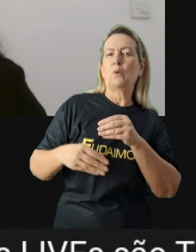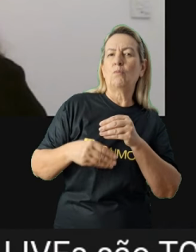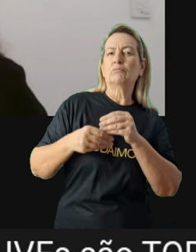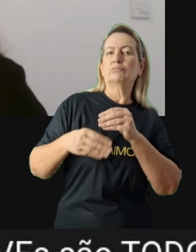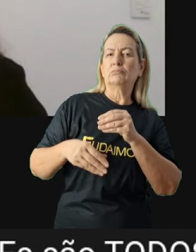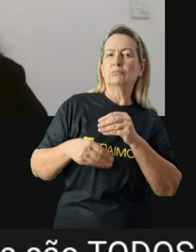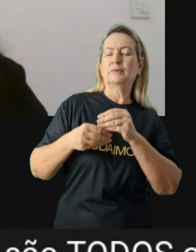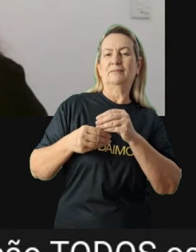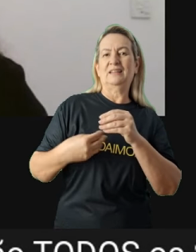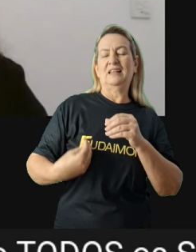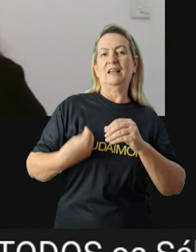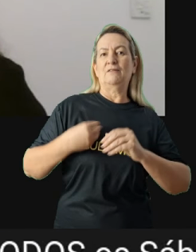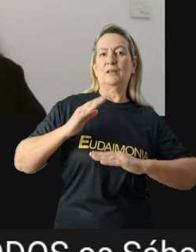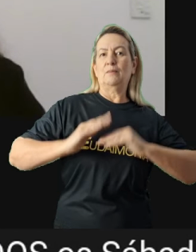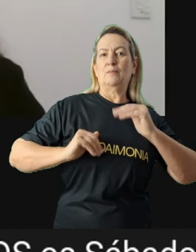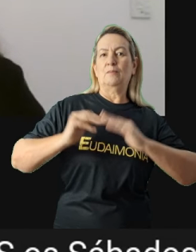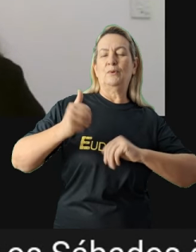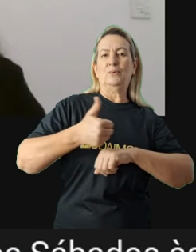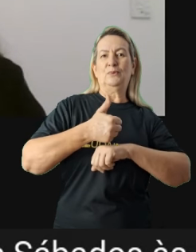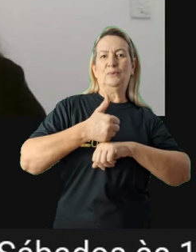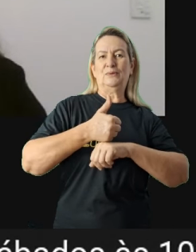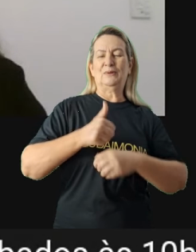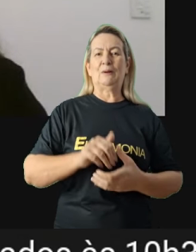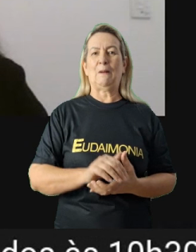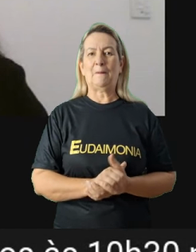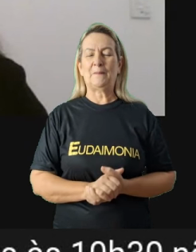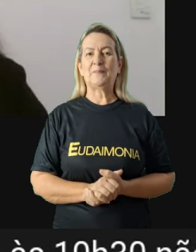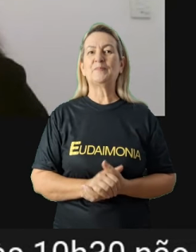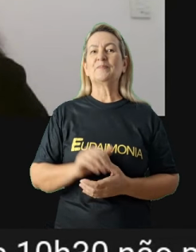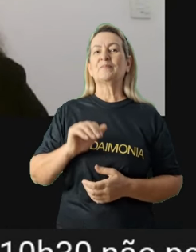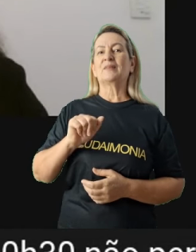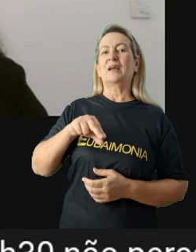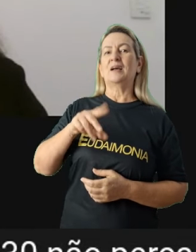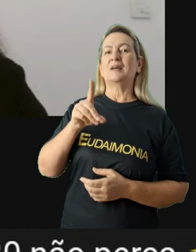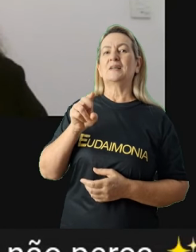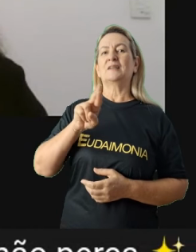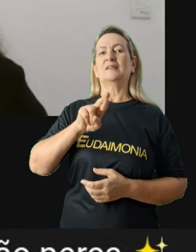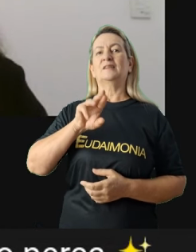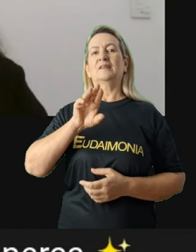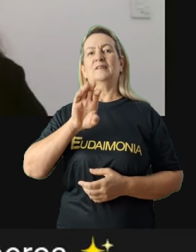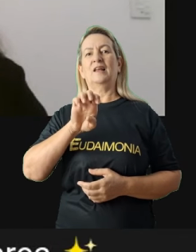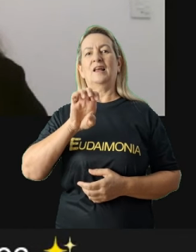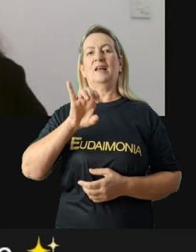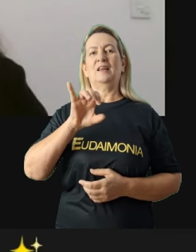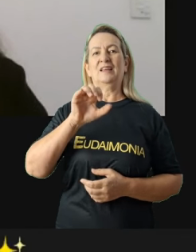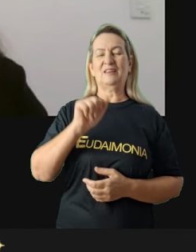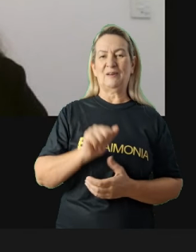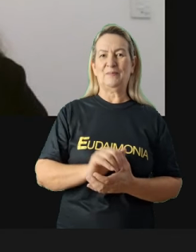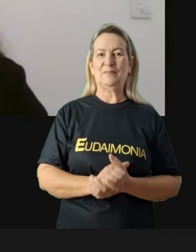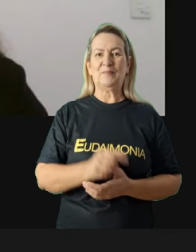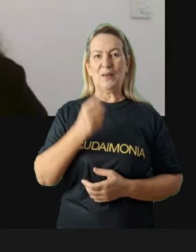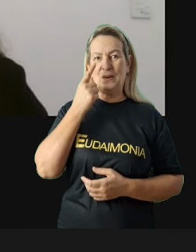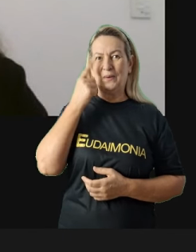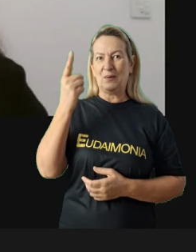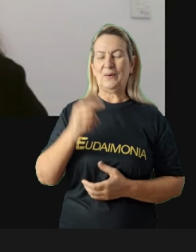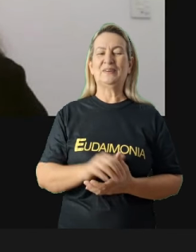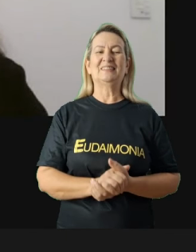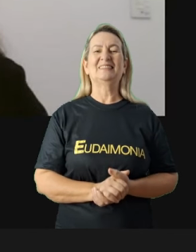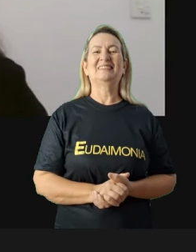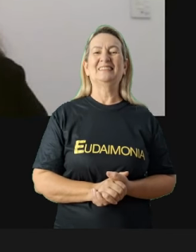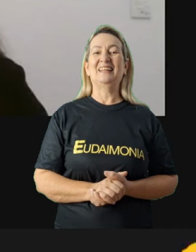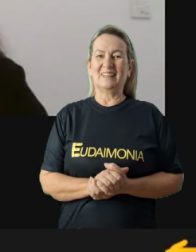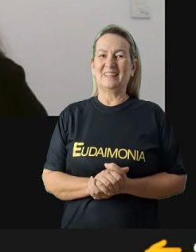sempre está acrescentando aí na nossa vida profissional. Foi muito bom, gente. Obrigada. Valeu, Mônica. Professora Andréia, ó, tem galera